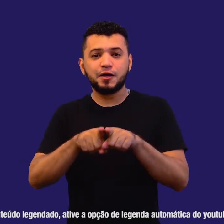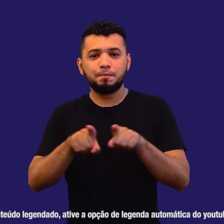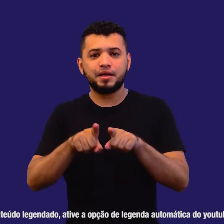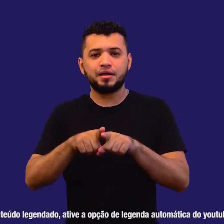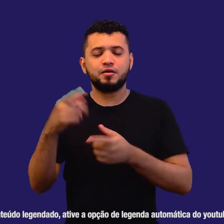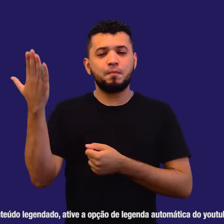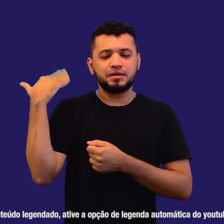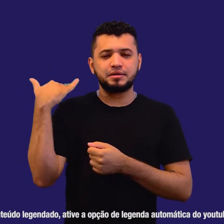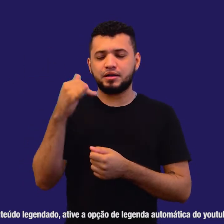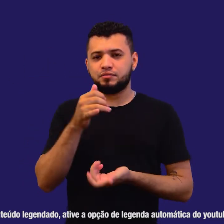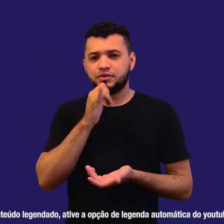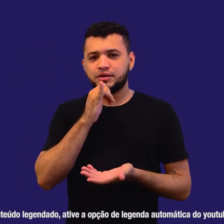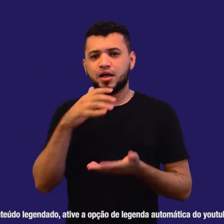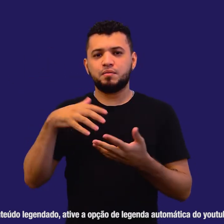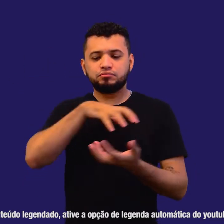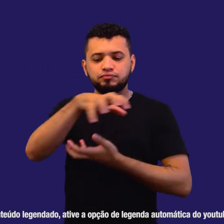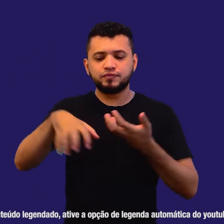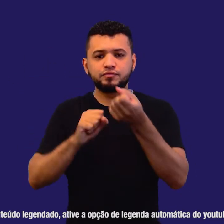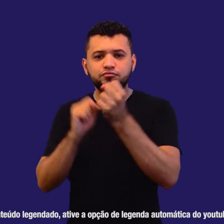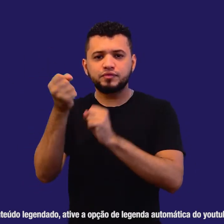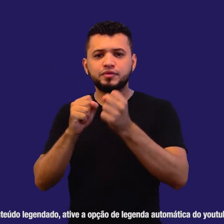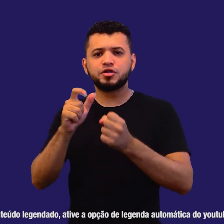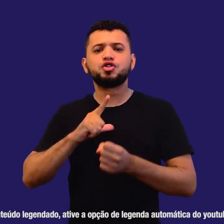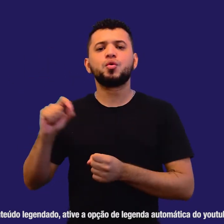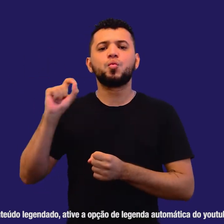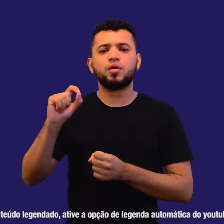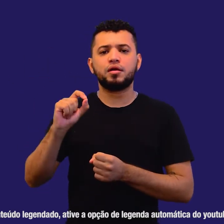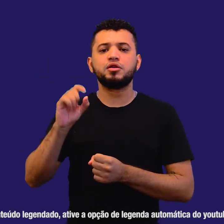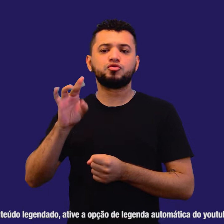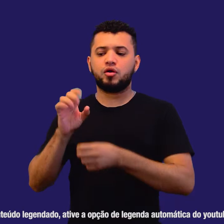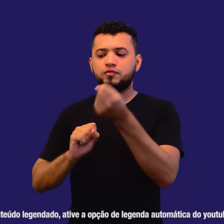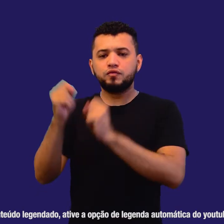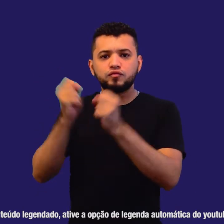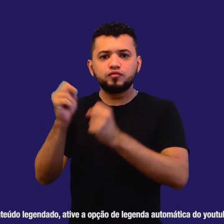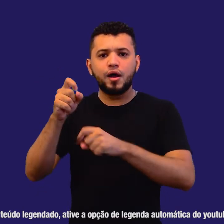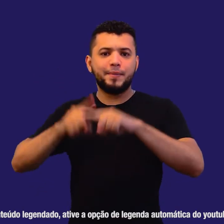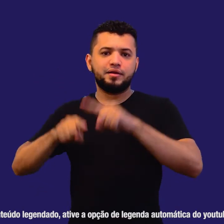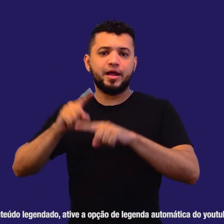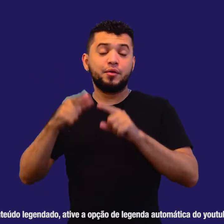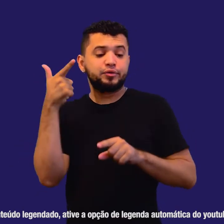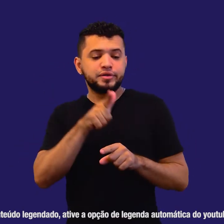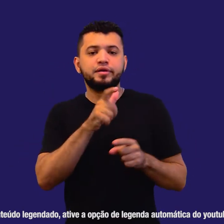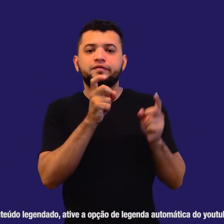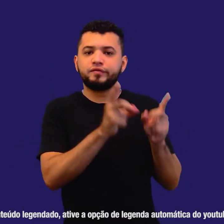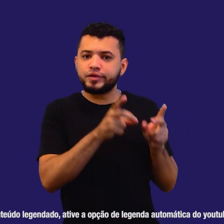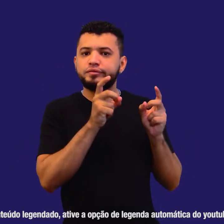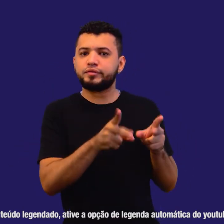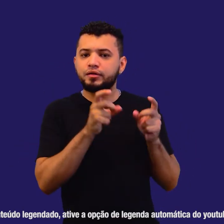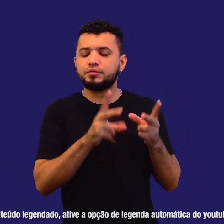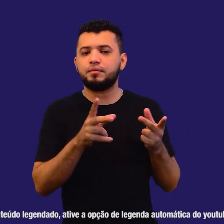Na Revolução Industrial, que a Revolução Industrial se baseava em quê? Em fabricar cada vez mais para vender cada vez mais.